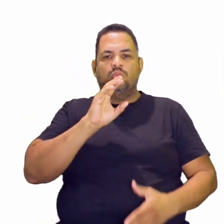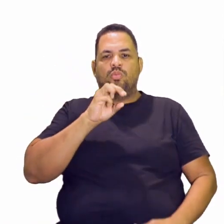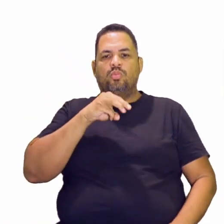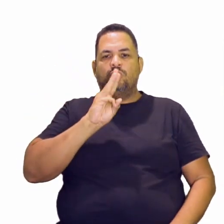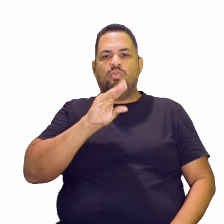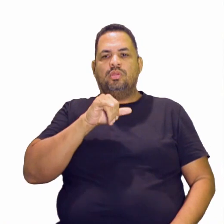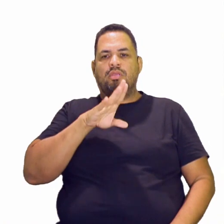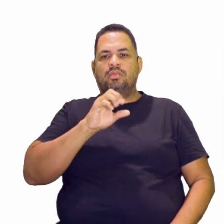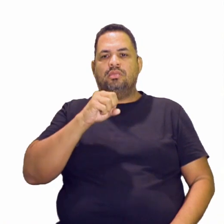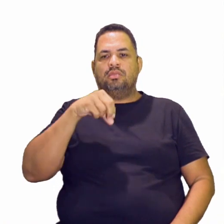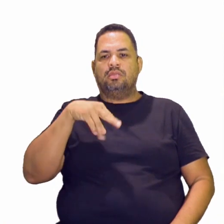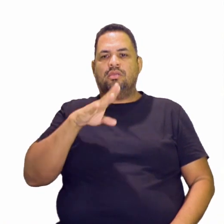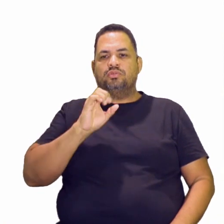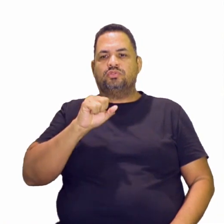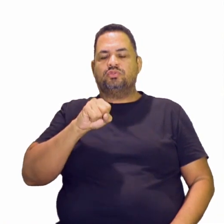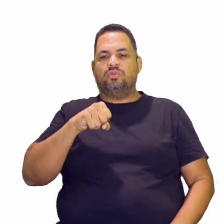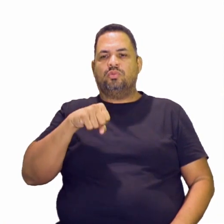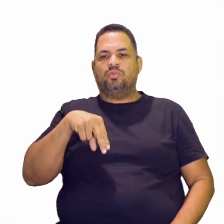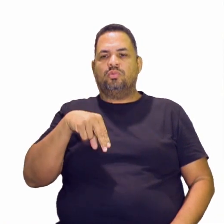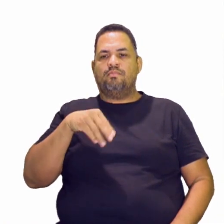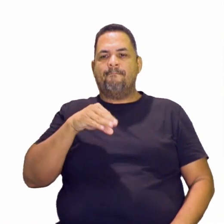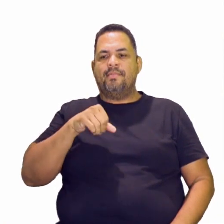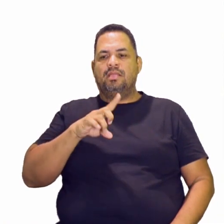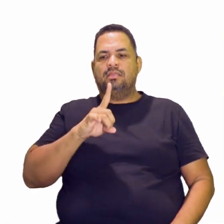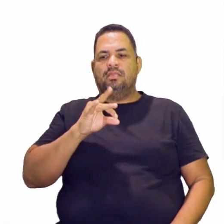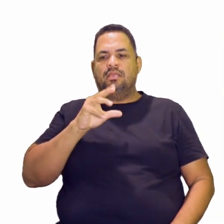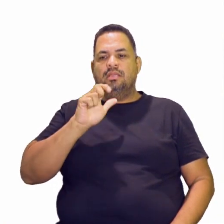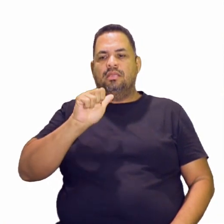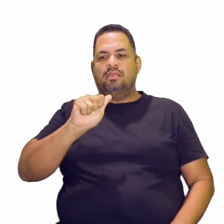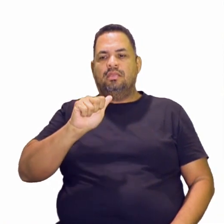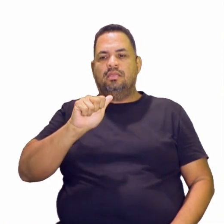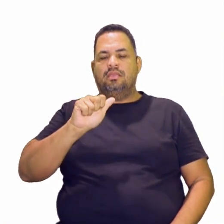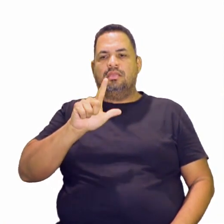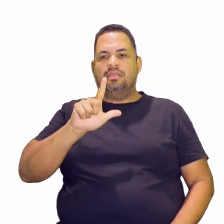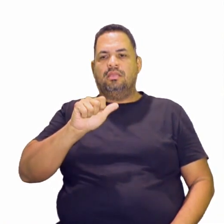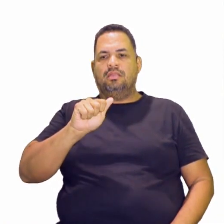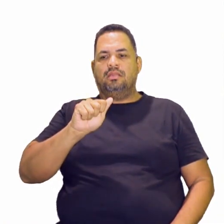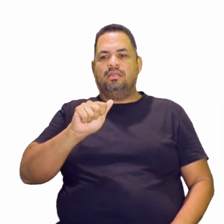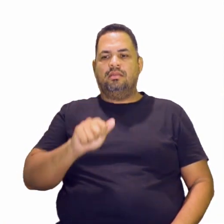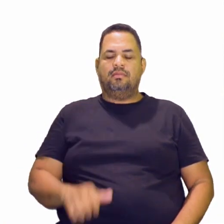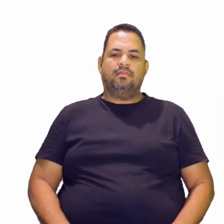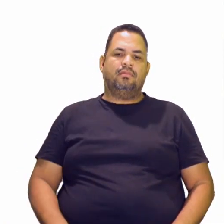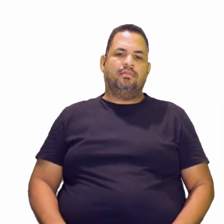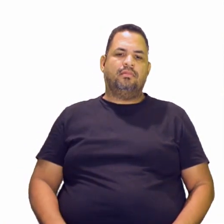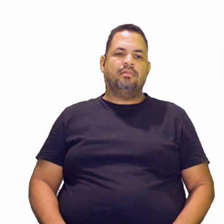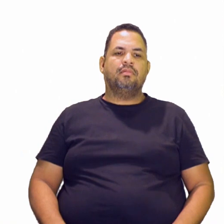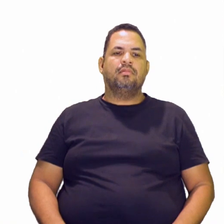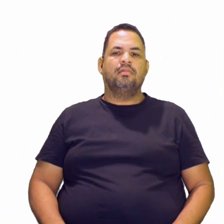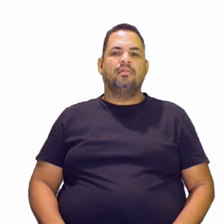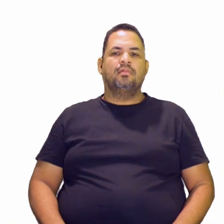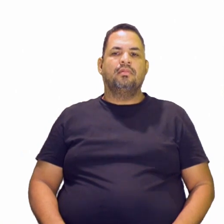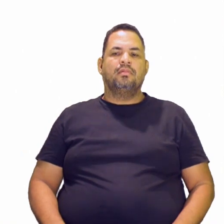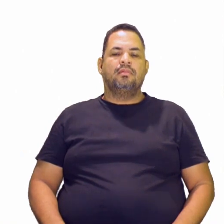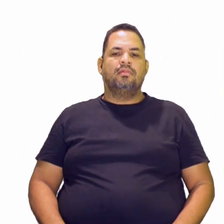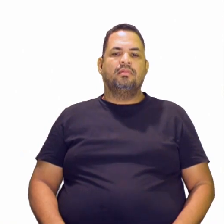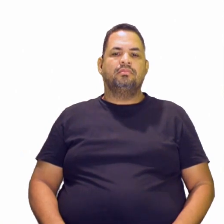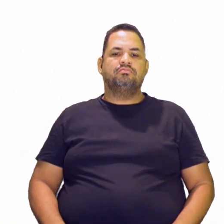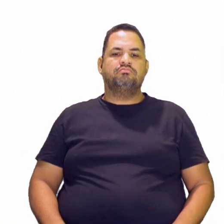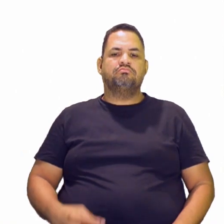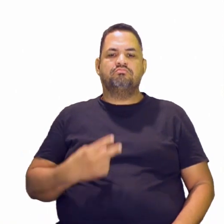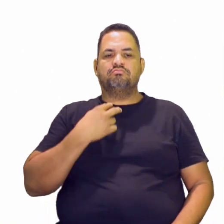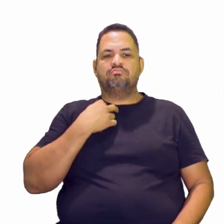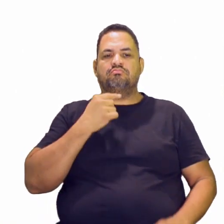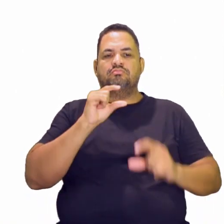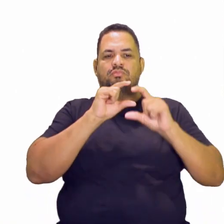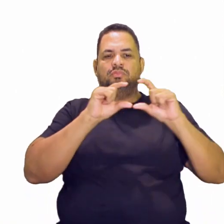e Nelson Mandela. Então, aqui a letra, um trecho da letra dessa música, nós não podemos colocar toda, né?